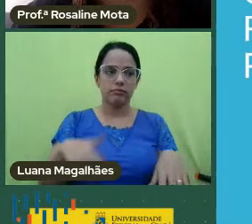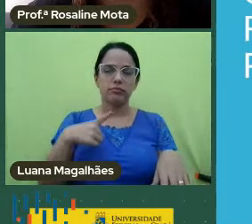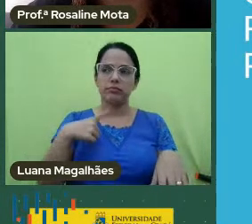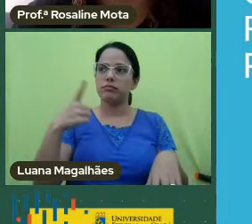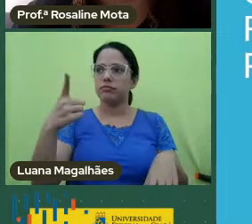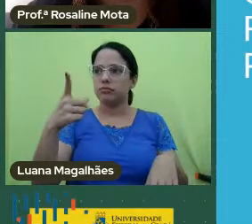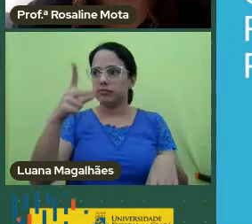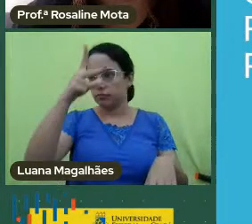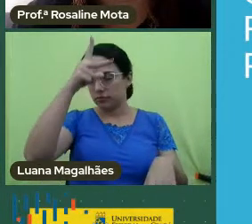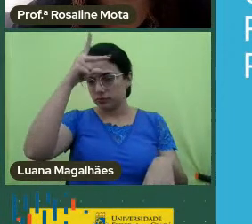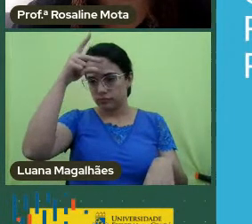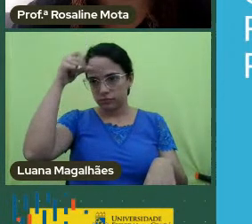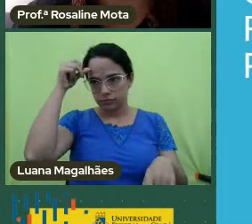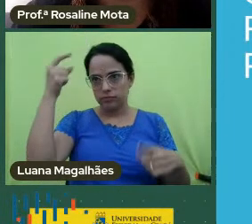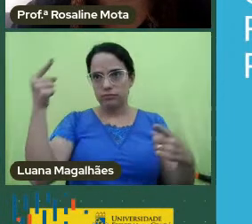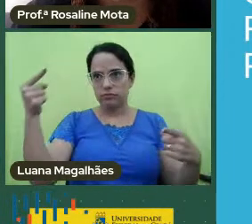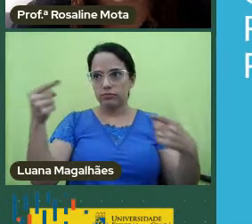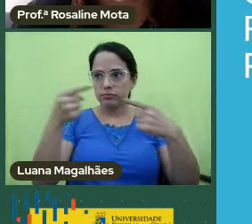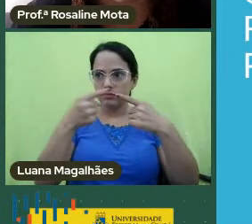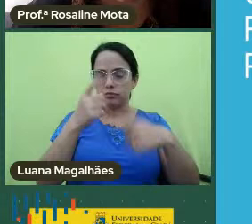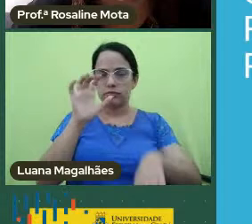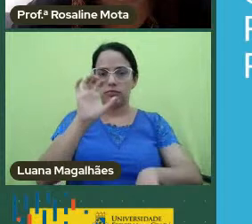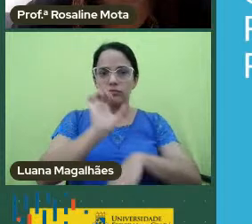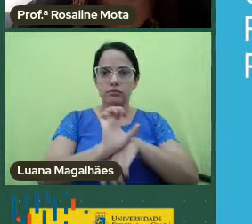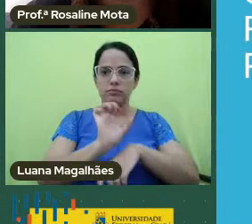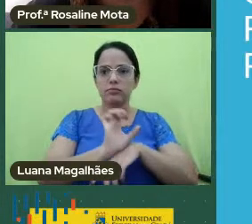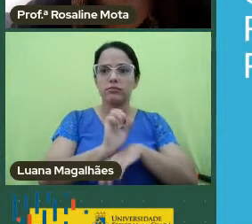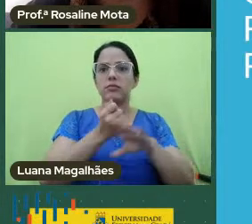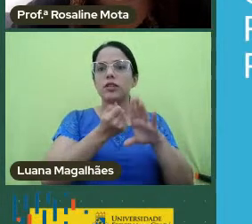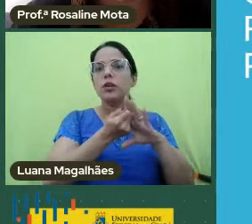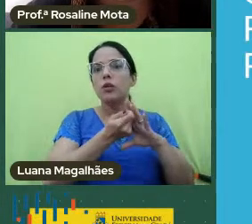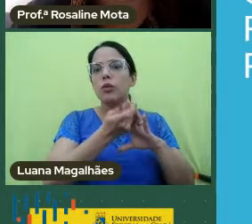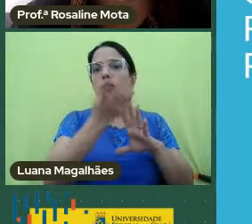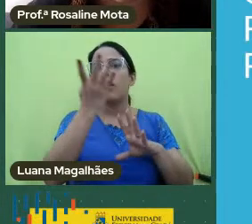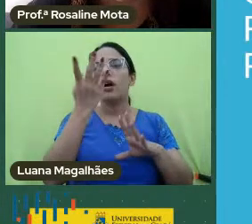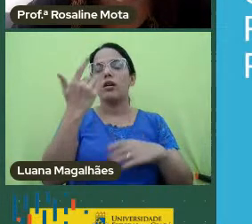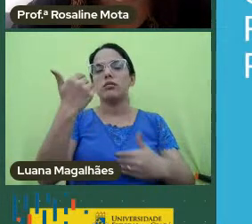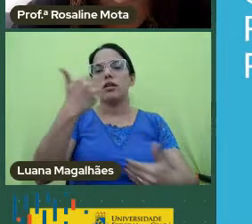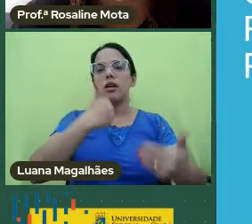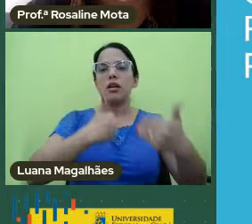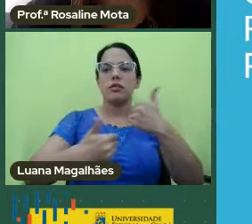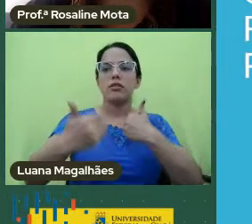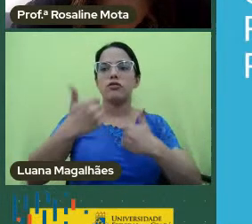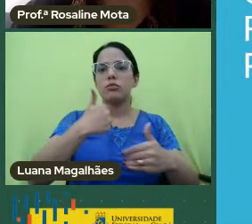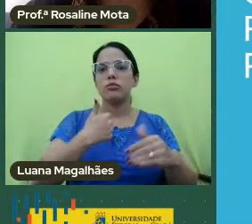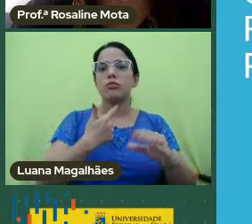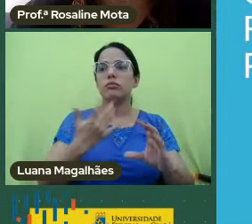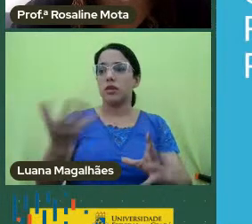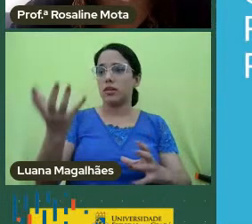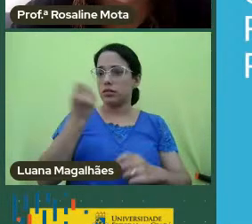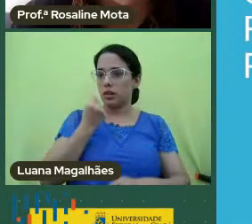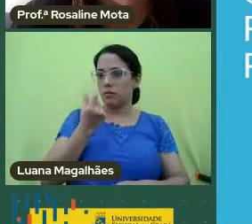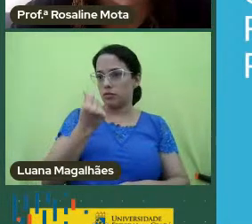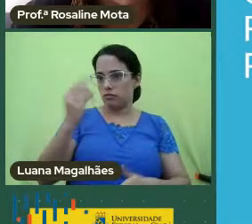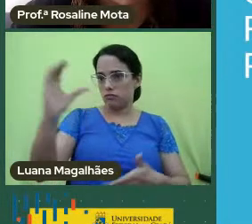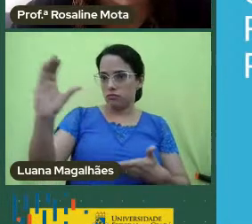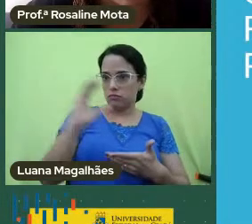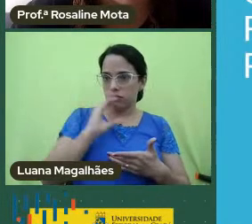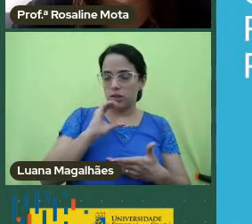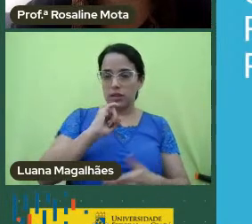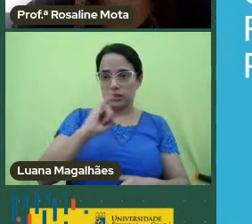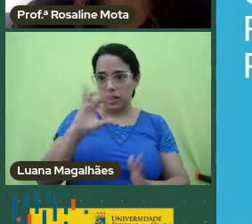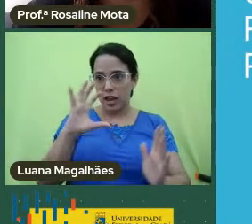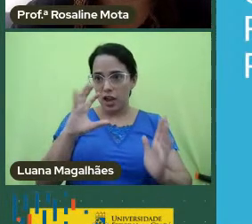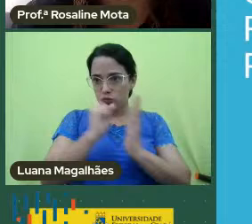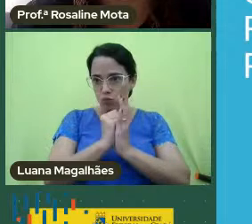municípios, pactuam com os estados um número de atendimento e recebem por aquele número de atendimentos. E se aquilo ali não está